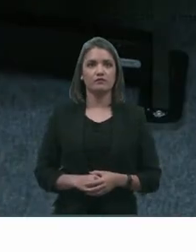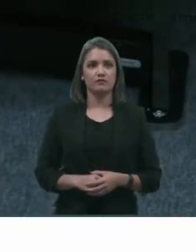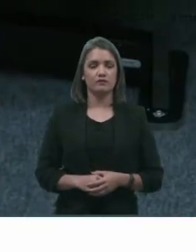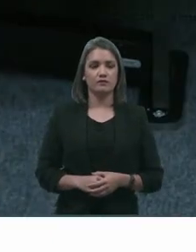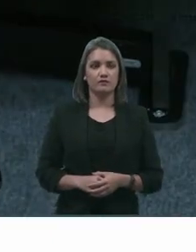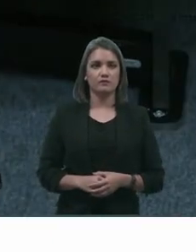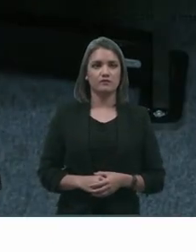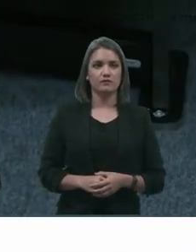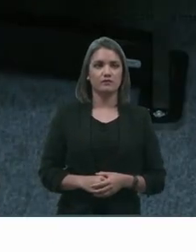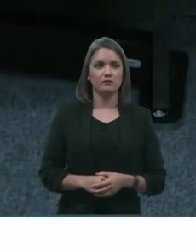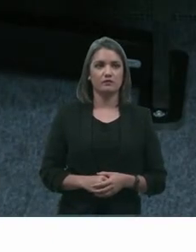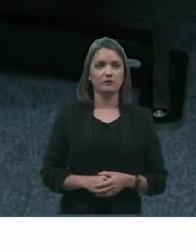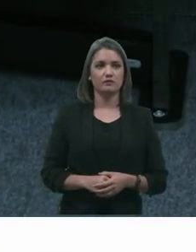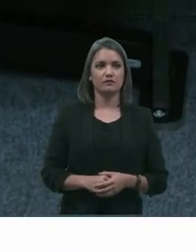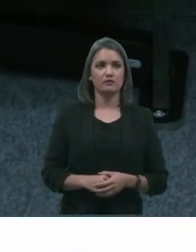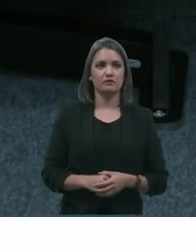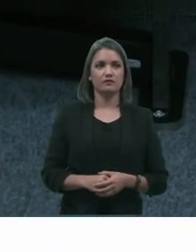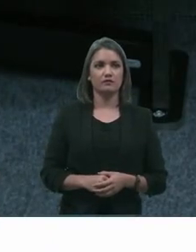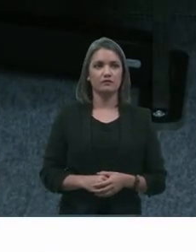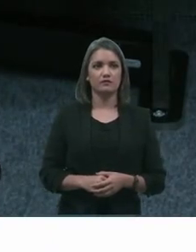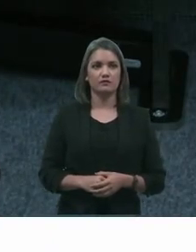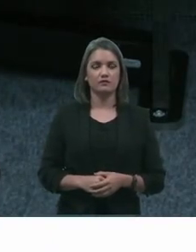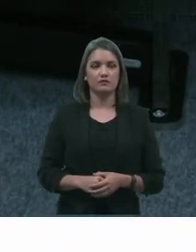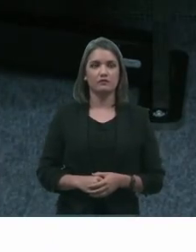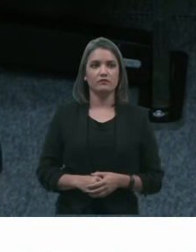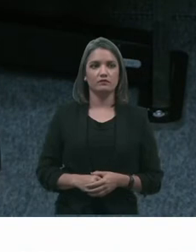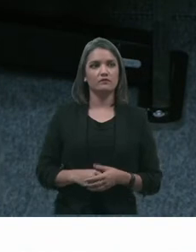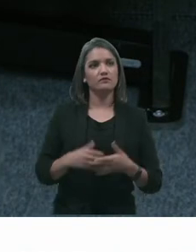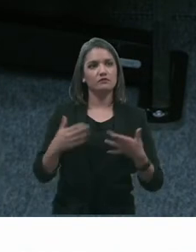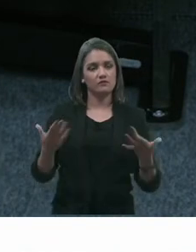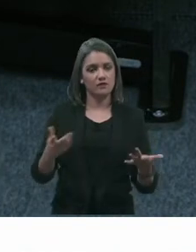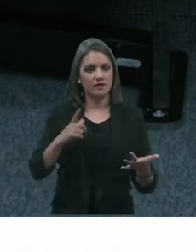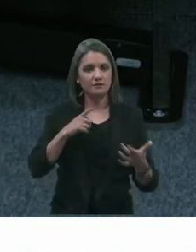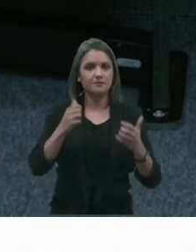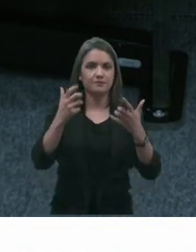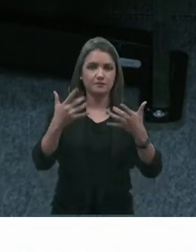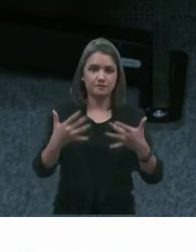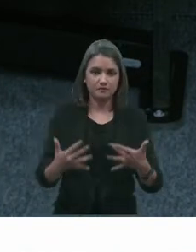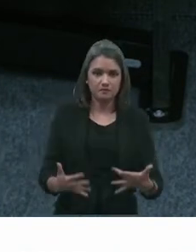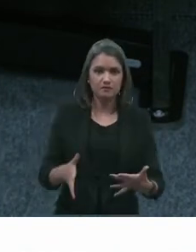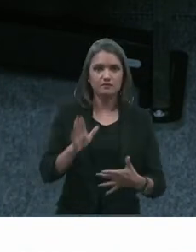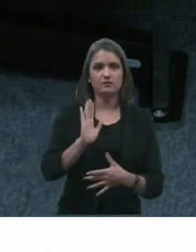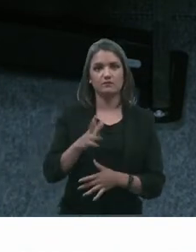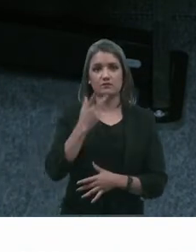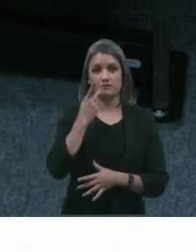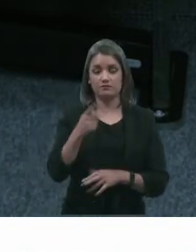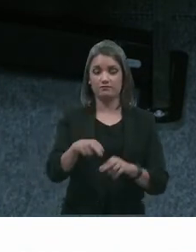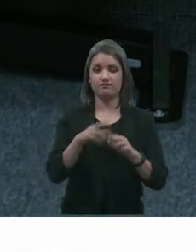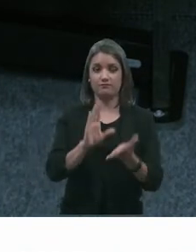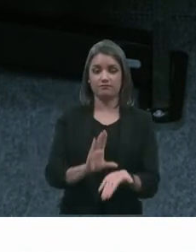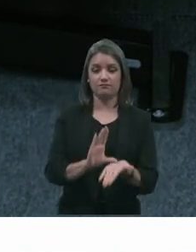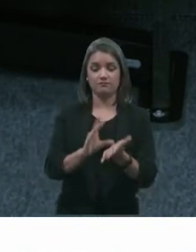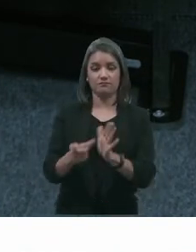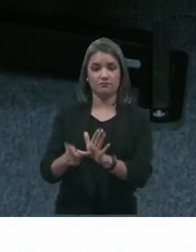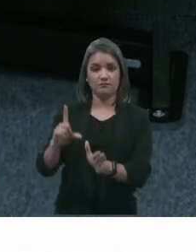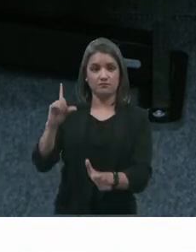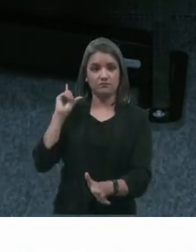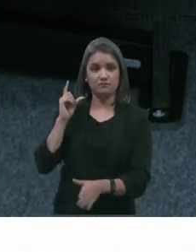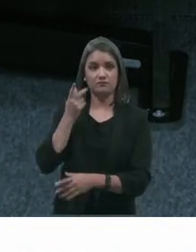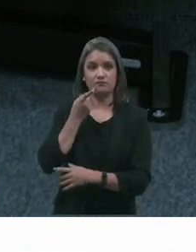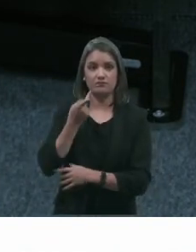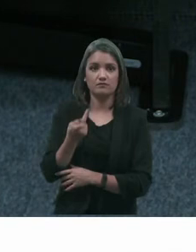agregando os fundamentos, aquilo que já foi mencionado aqui pelos conselheiros que me antecederam, em